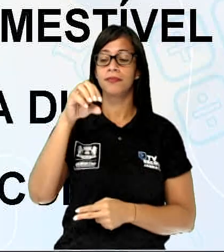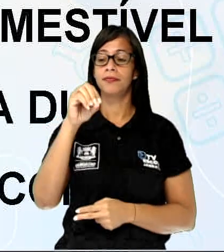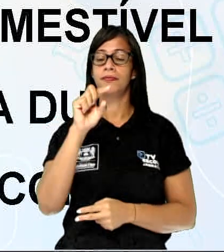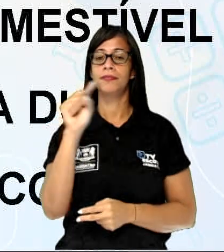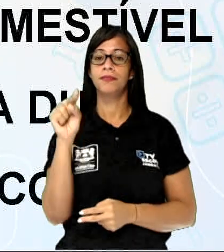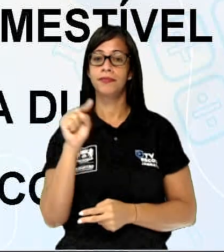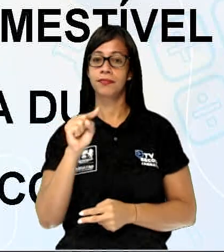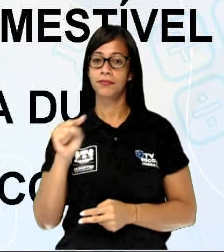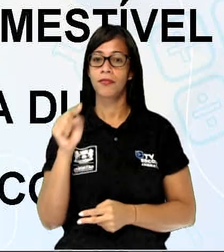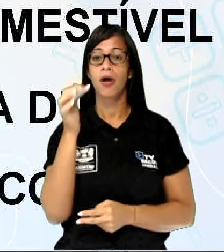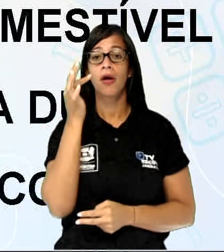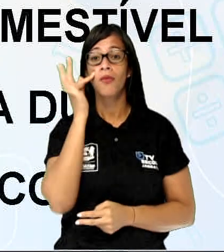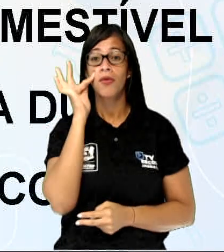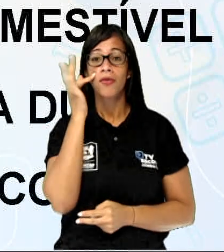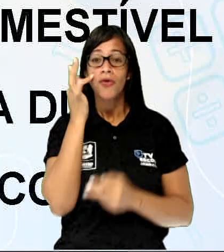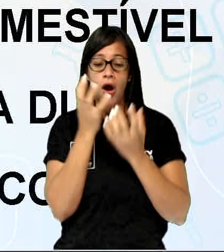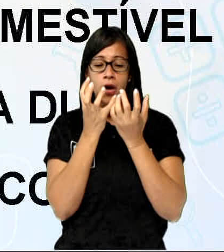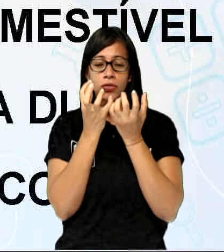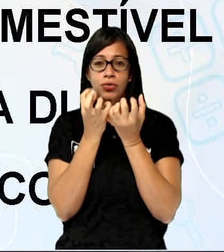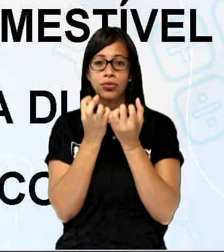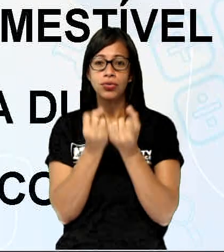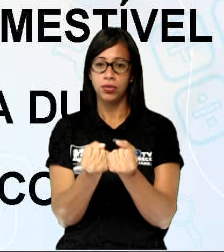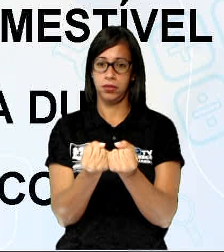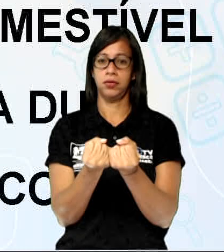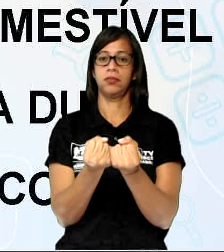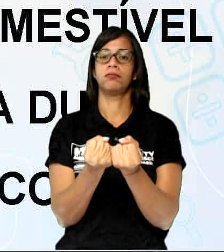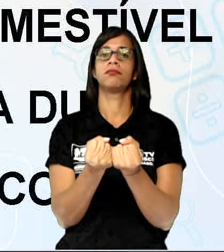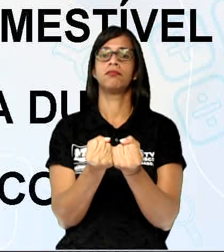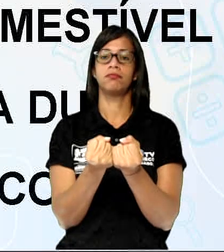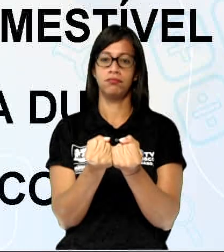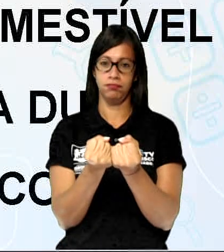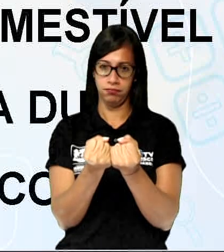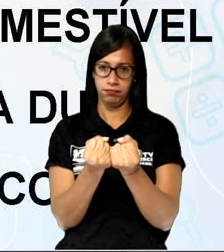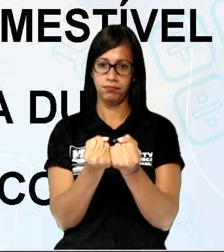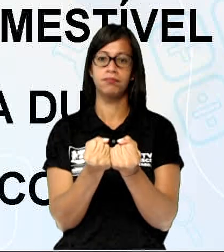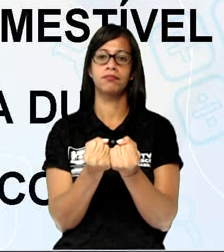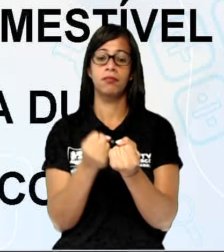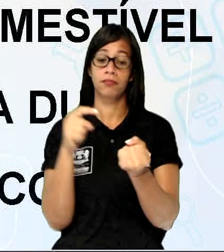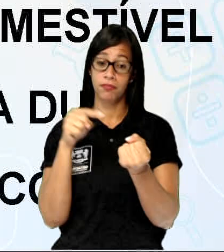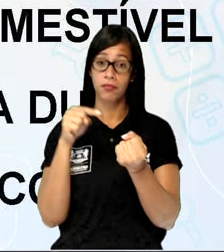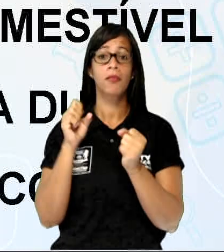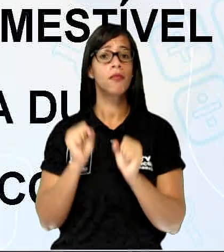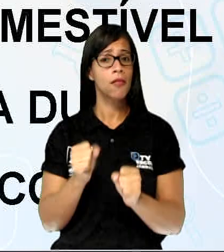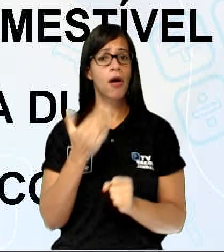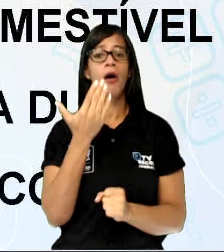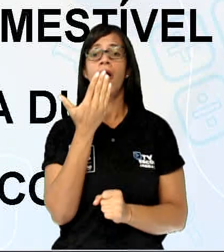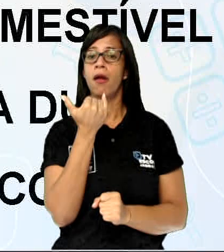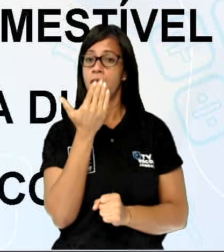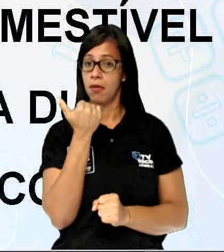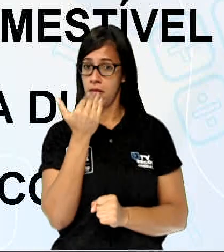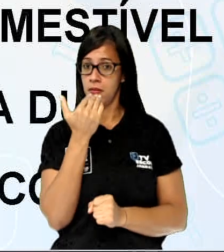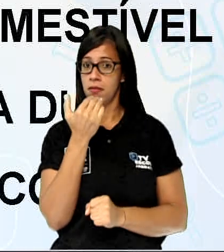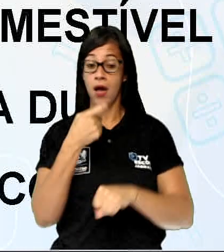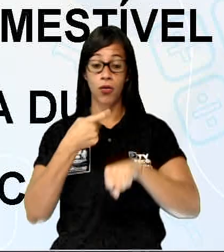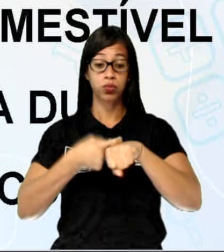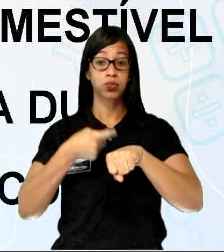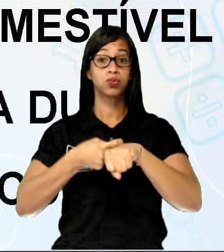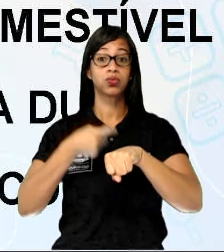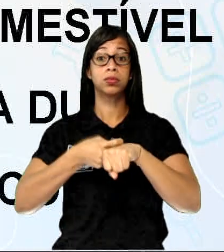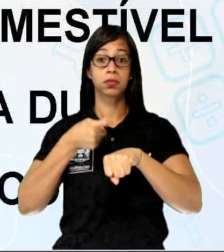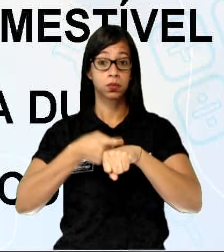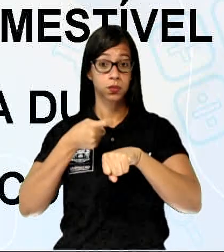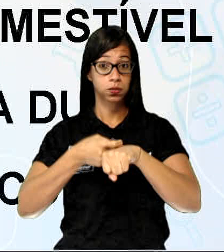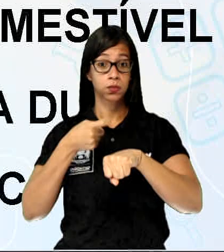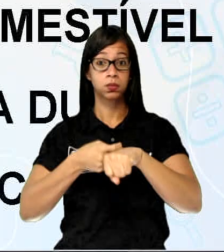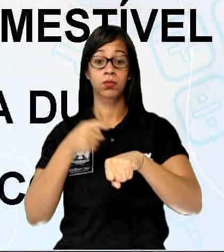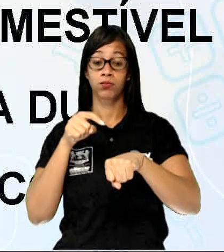considerada seca. Ela possui uma única semente que é comestível e uma casca bem dura que não